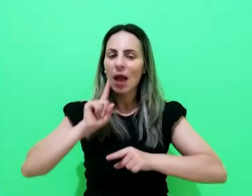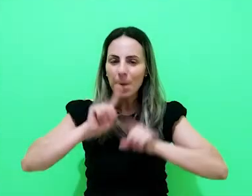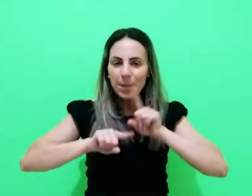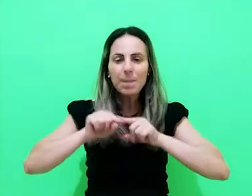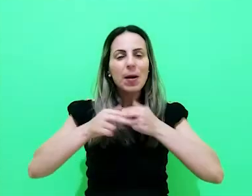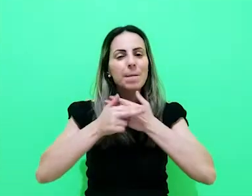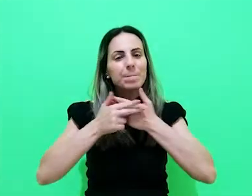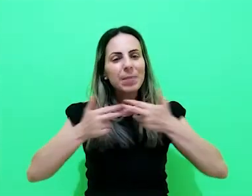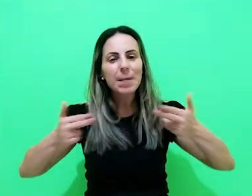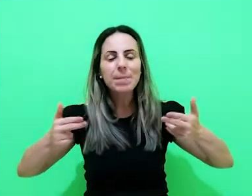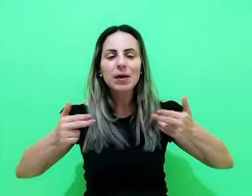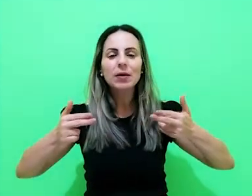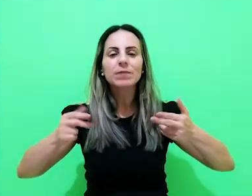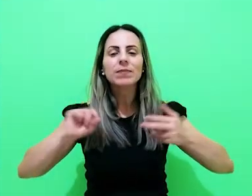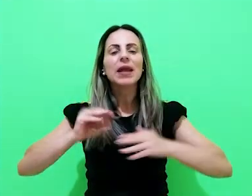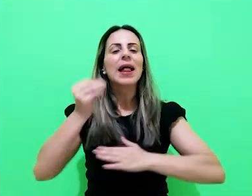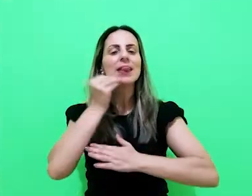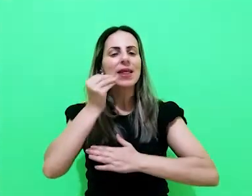Equipamentos